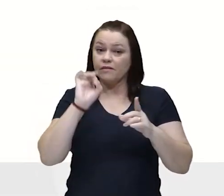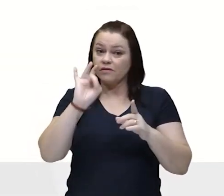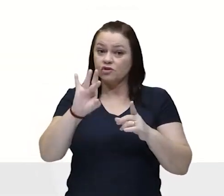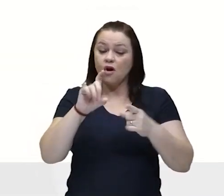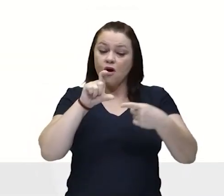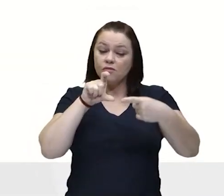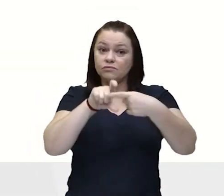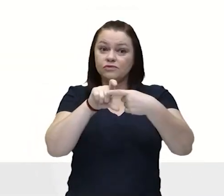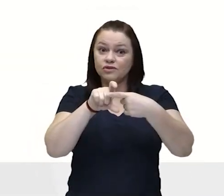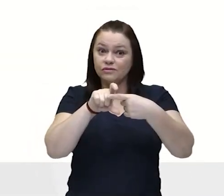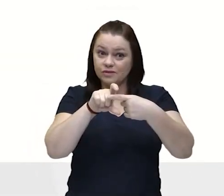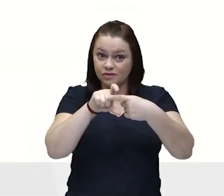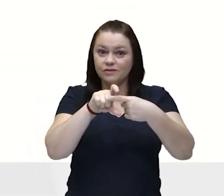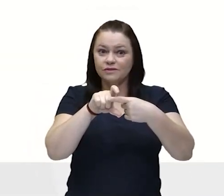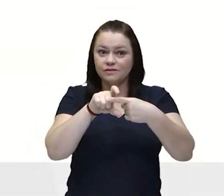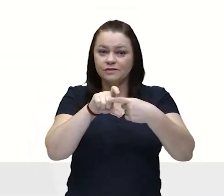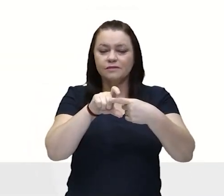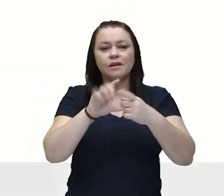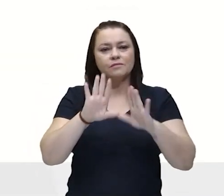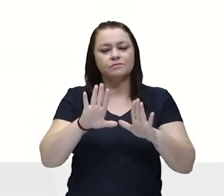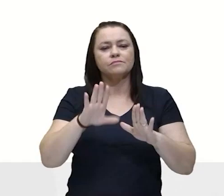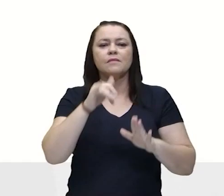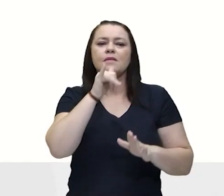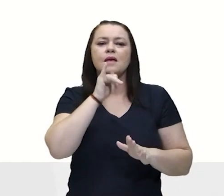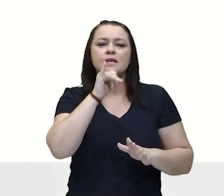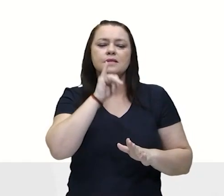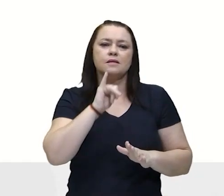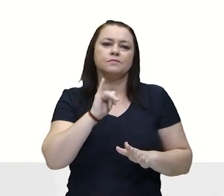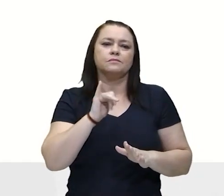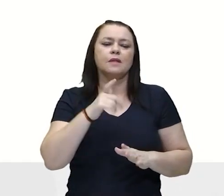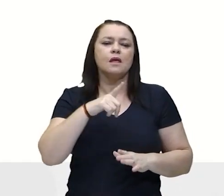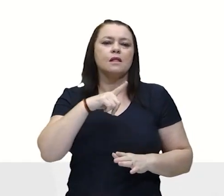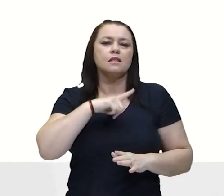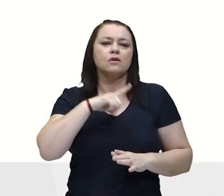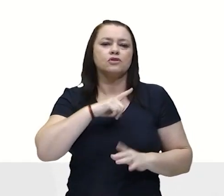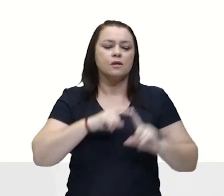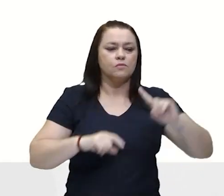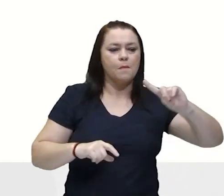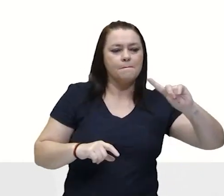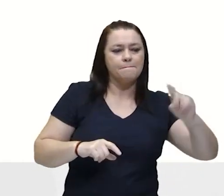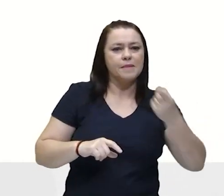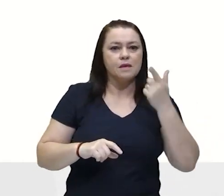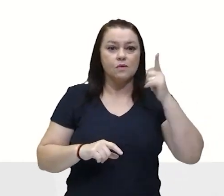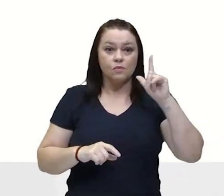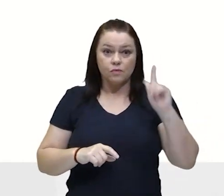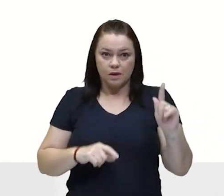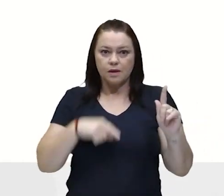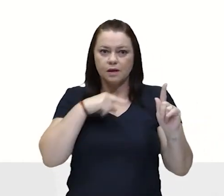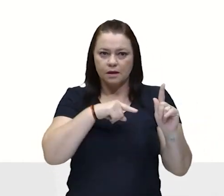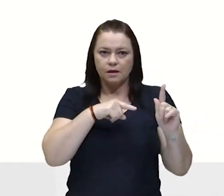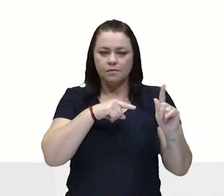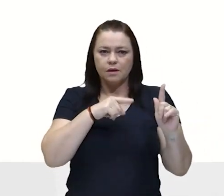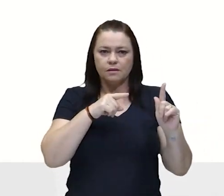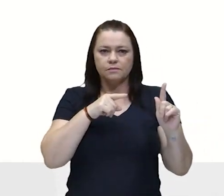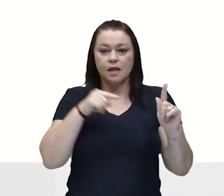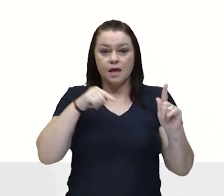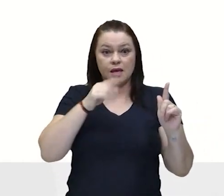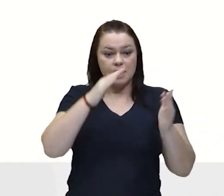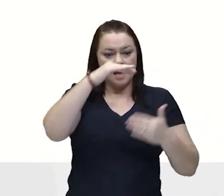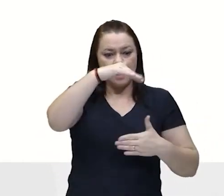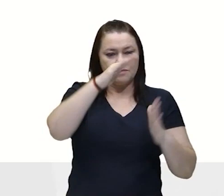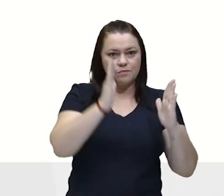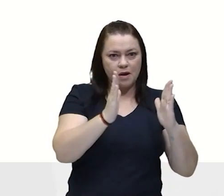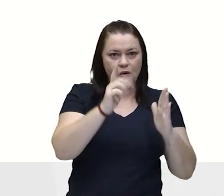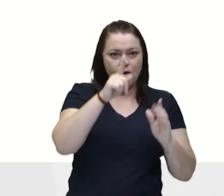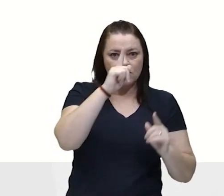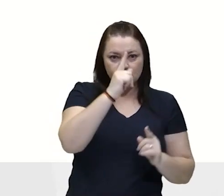quê? Nós temos 1000 gramas, que corresponde ao pacote de 1 quilo de farinha de